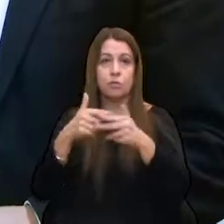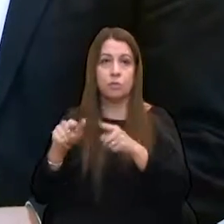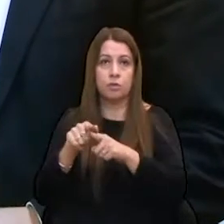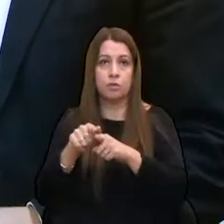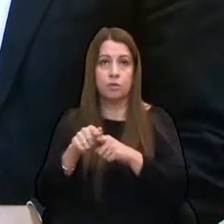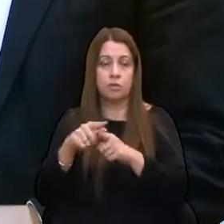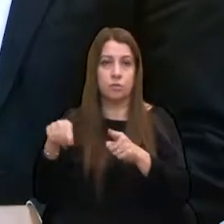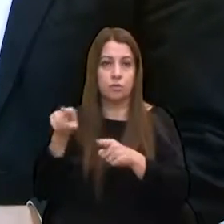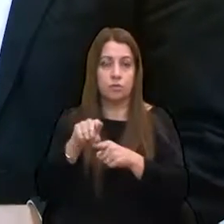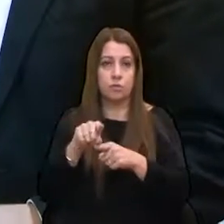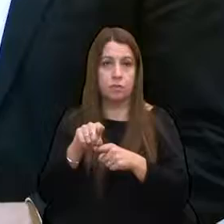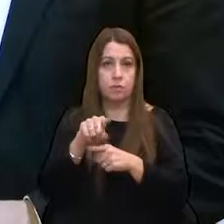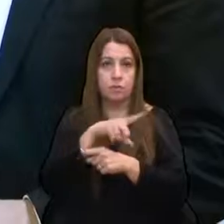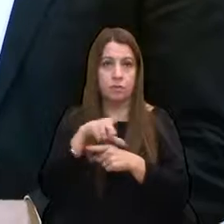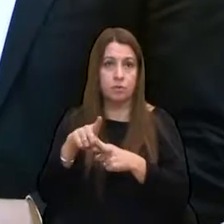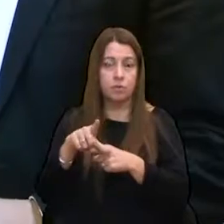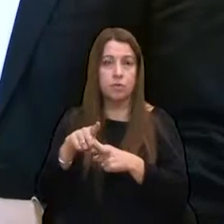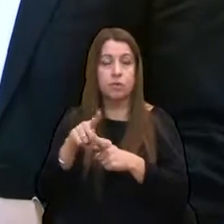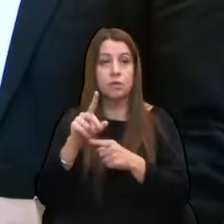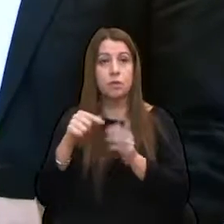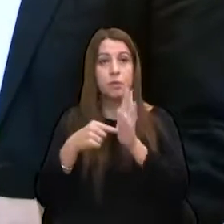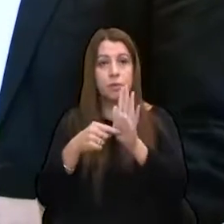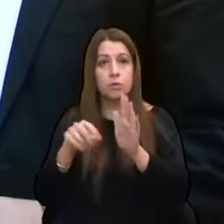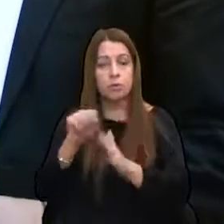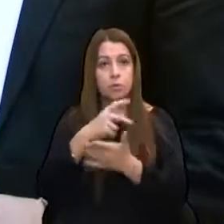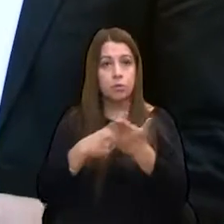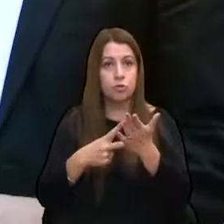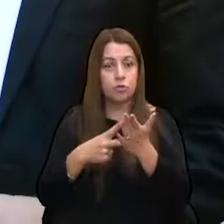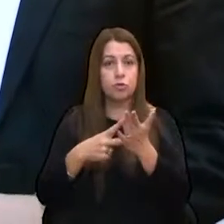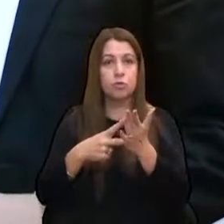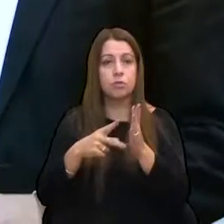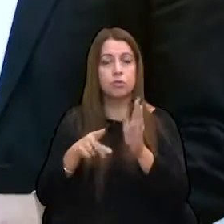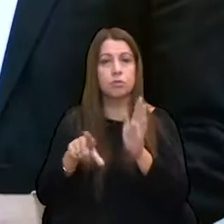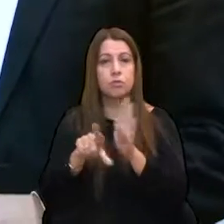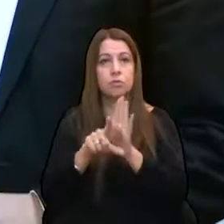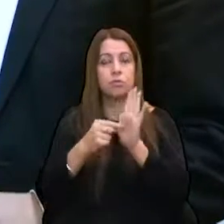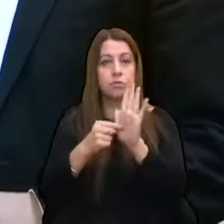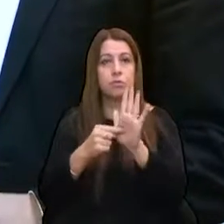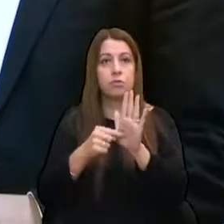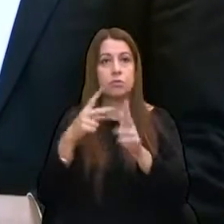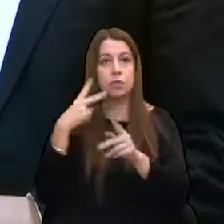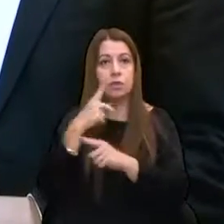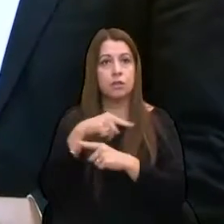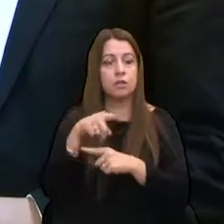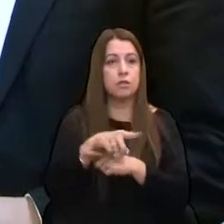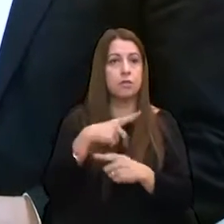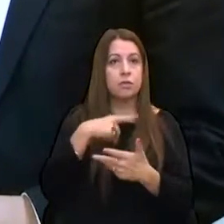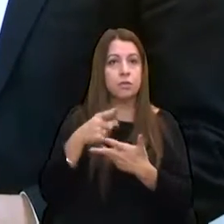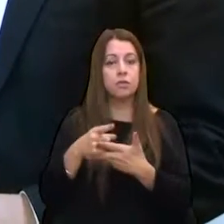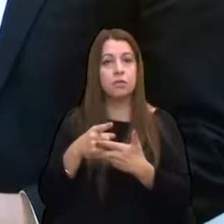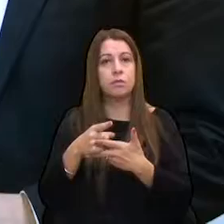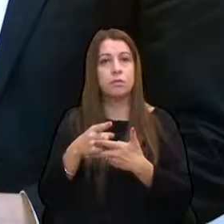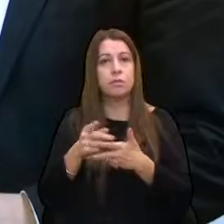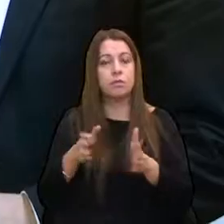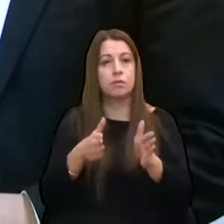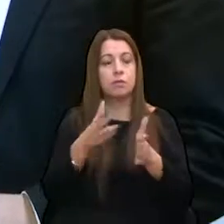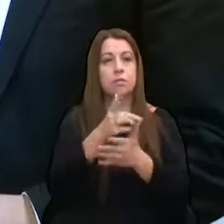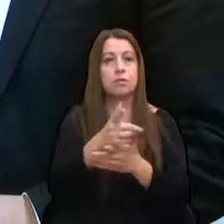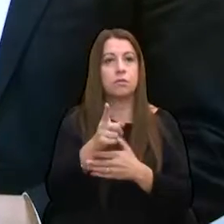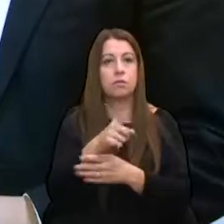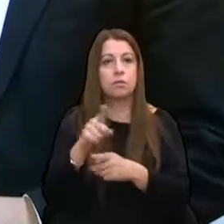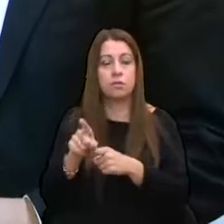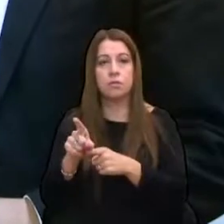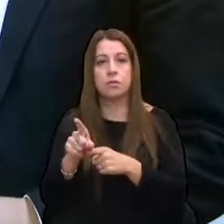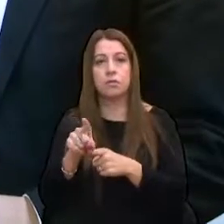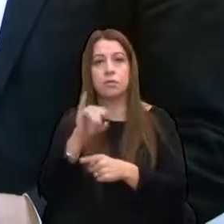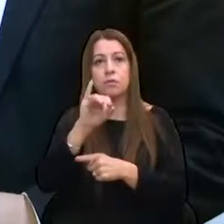Desenvolvimento para o Turismo. Apresentou um projeto que foi aprovado aqui pelos vereadores, que é o Caminho Padre